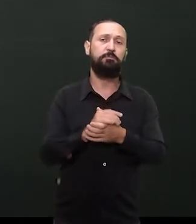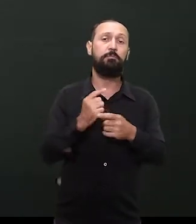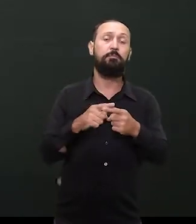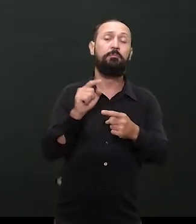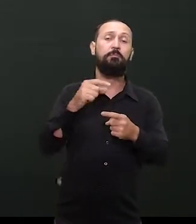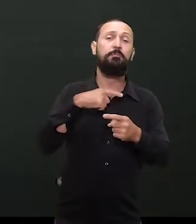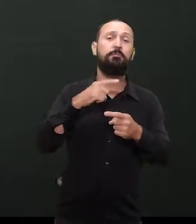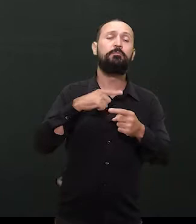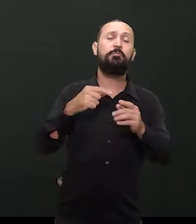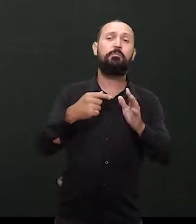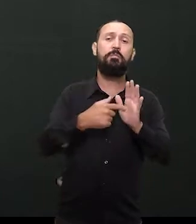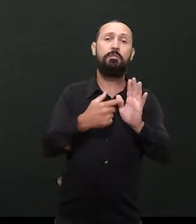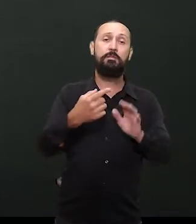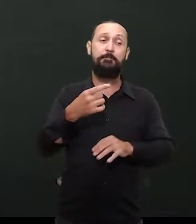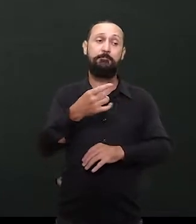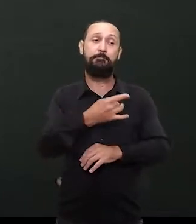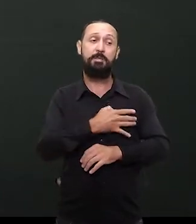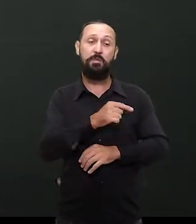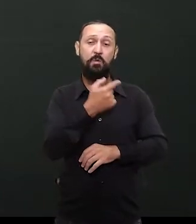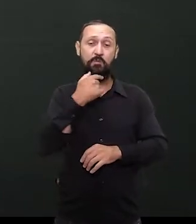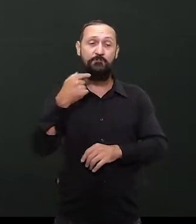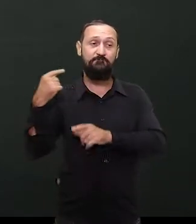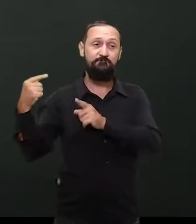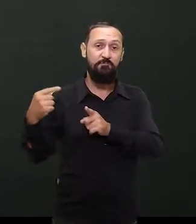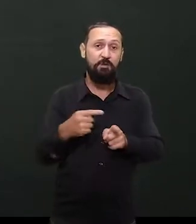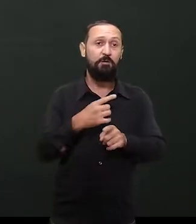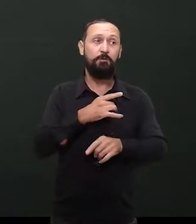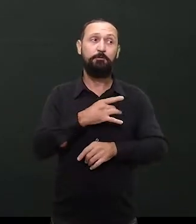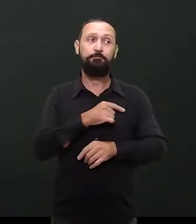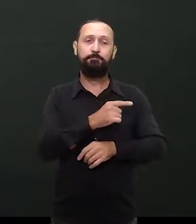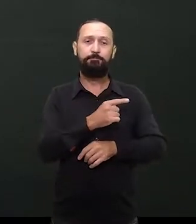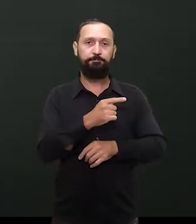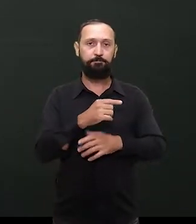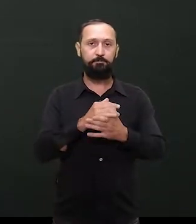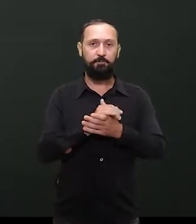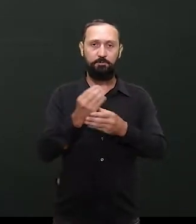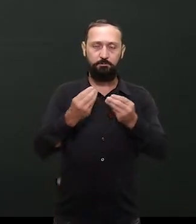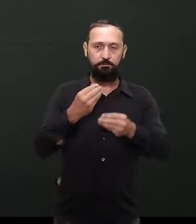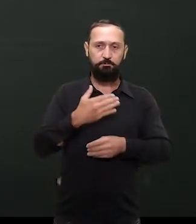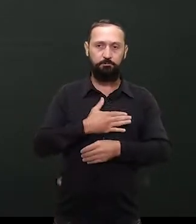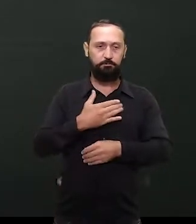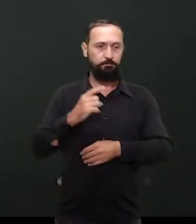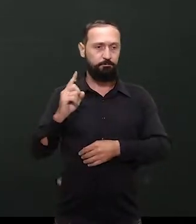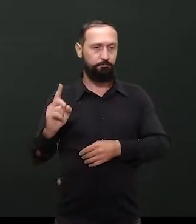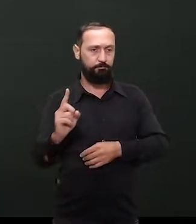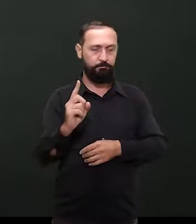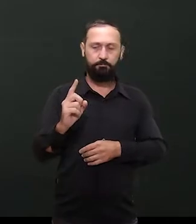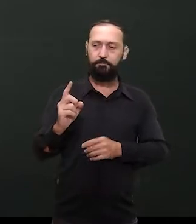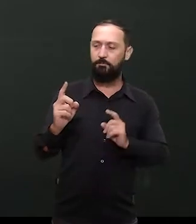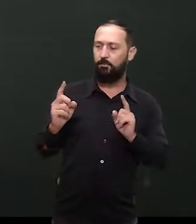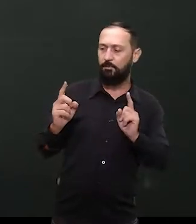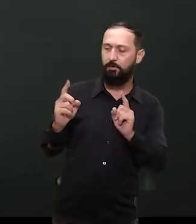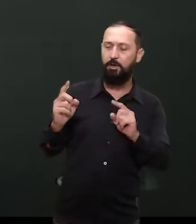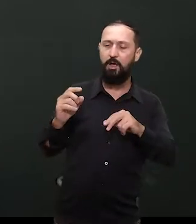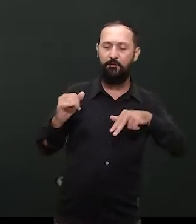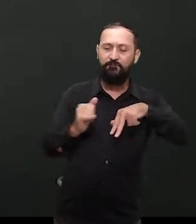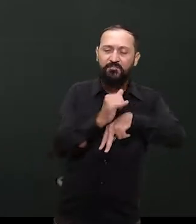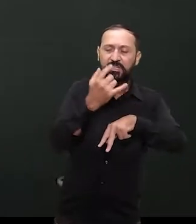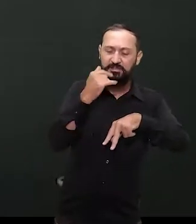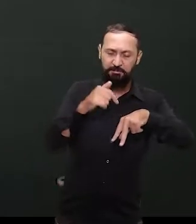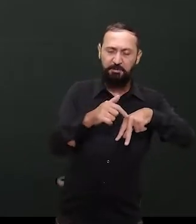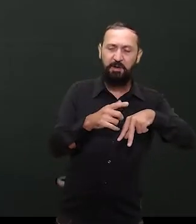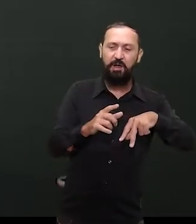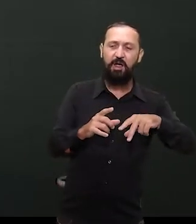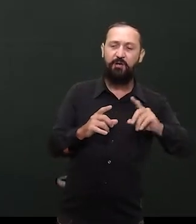Ela traz esse temor ao autor então é como se fosse um susto o autor não muita 21 vá muitas